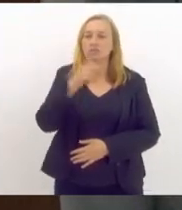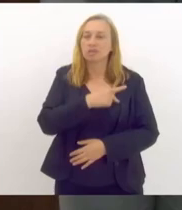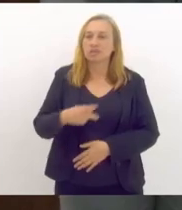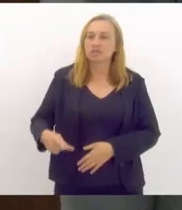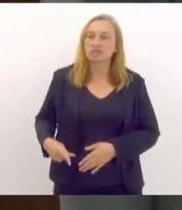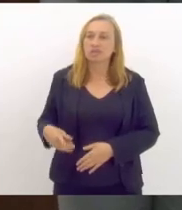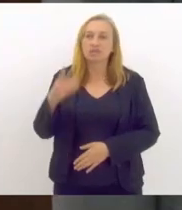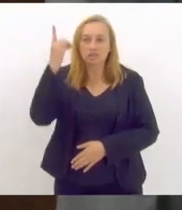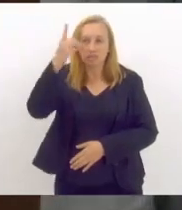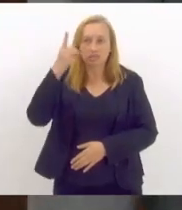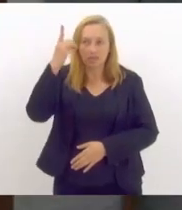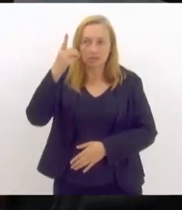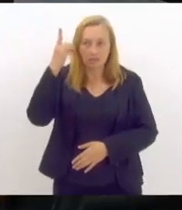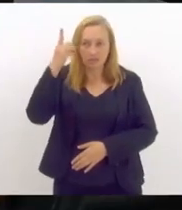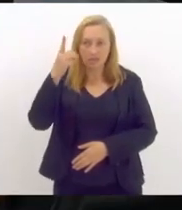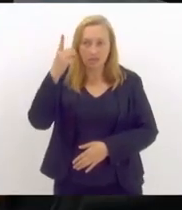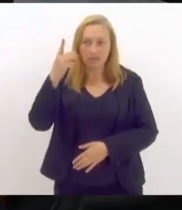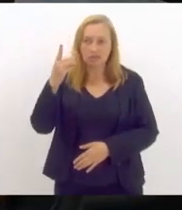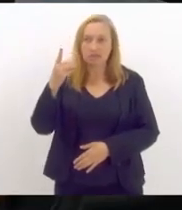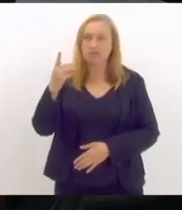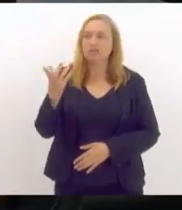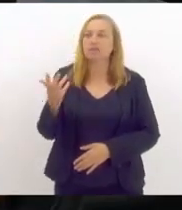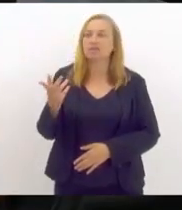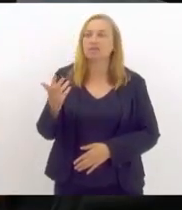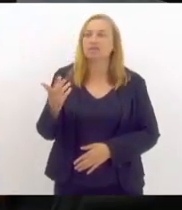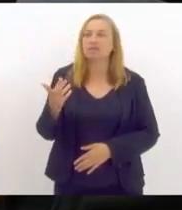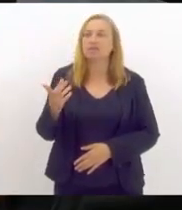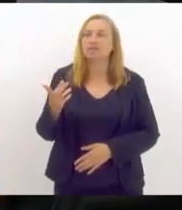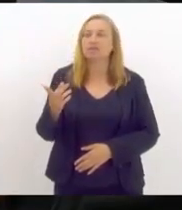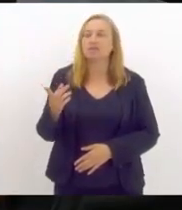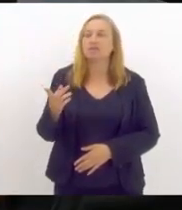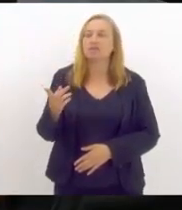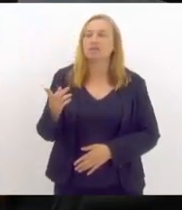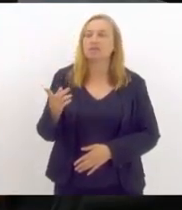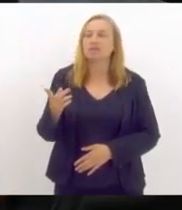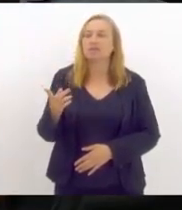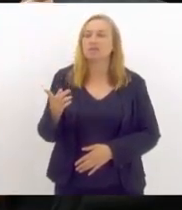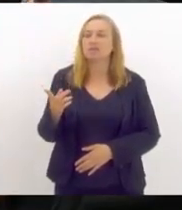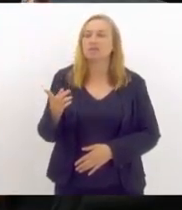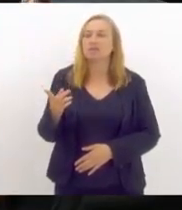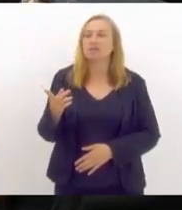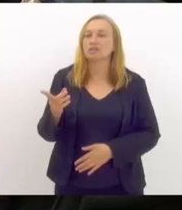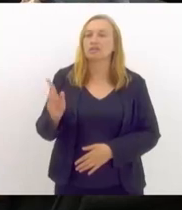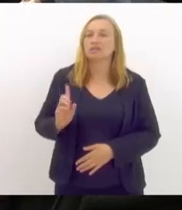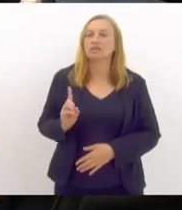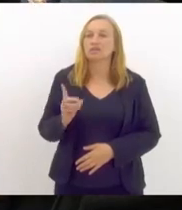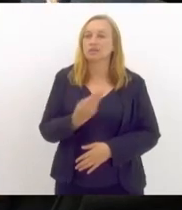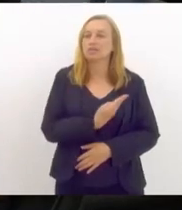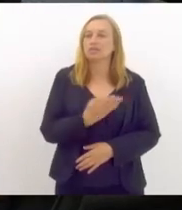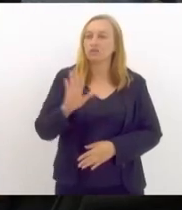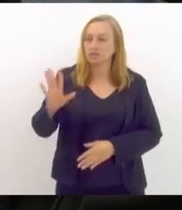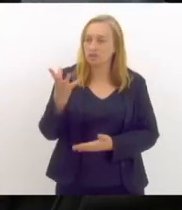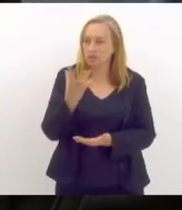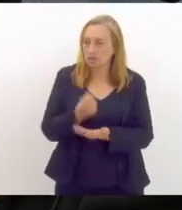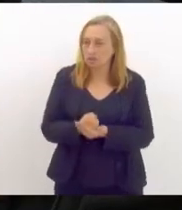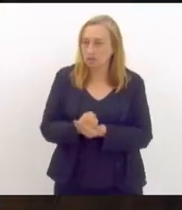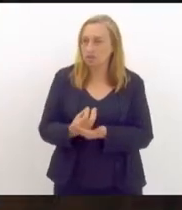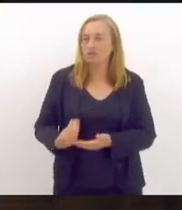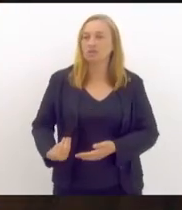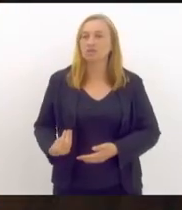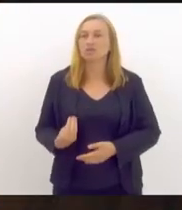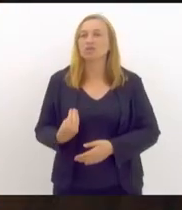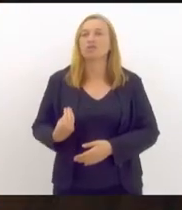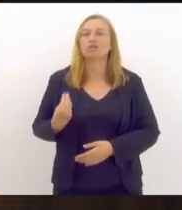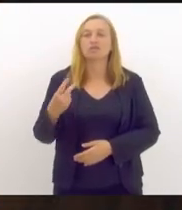tem interesse de participar da comissão antes da Dani rapidinho Dani só registrar a presença do vereador